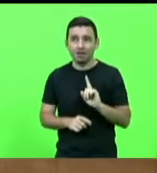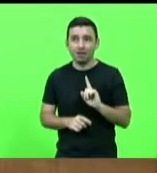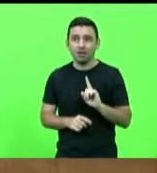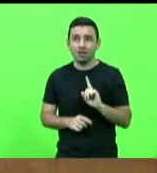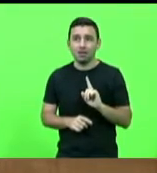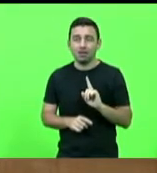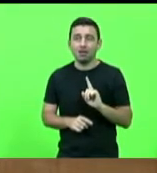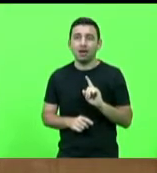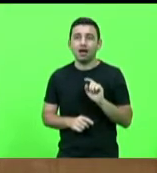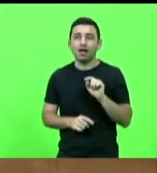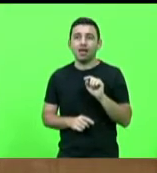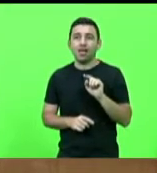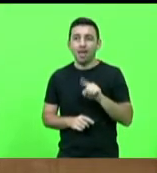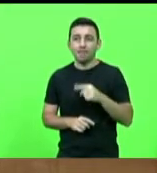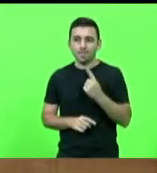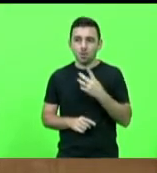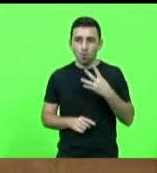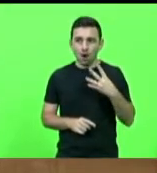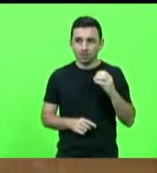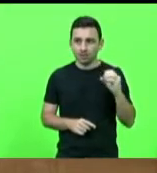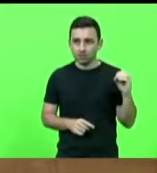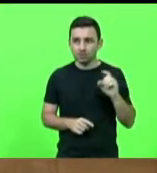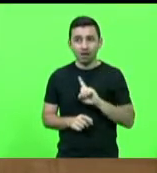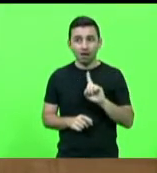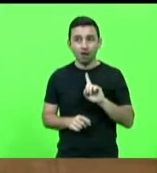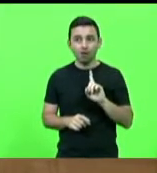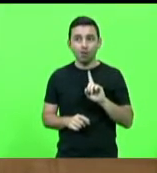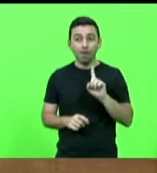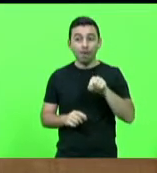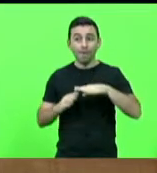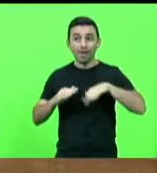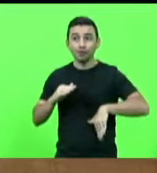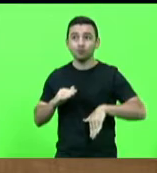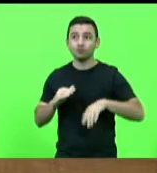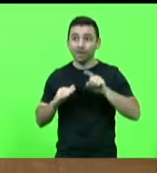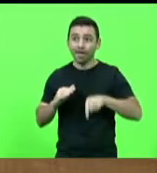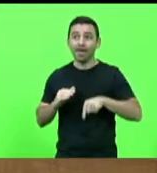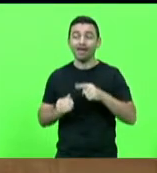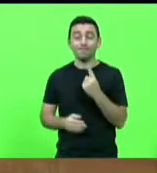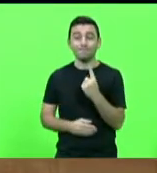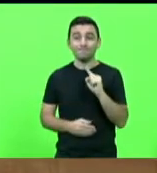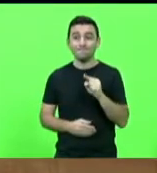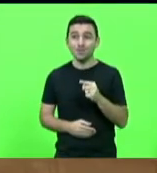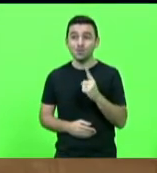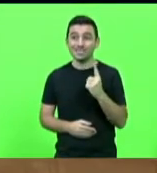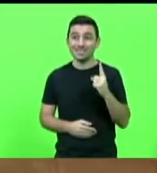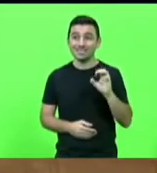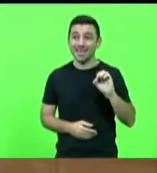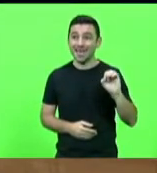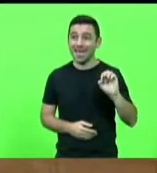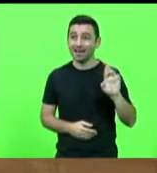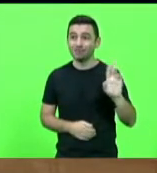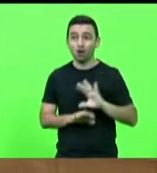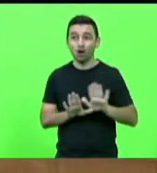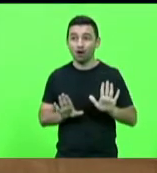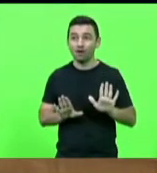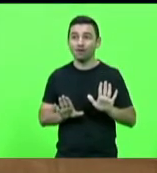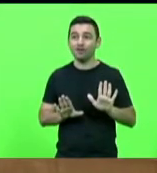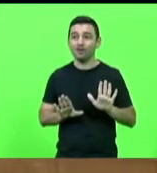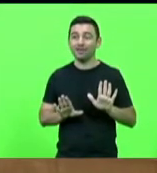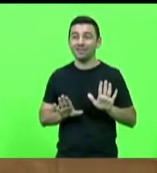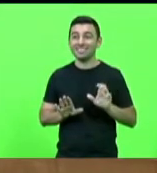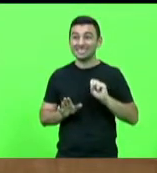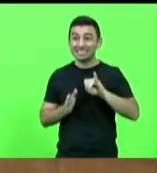pouco do 1.400, vai ser o pouco do 1.100. Esse é o detalhe. Se nós rejeitar isso aí, não